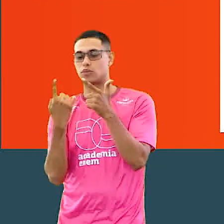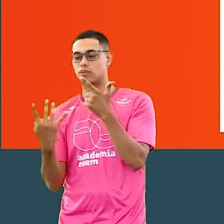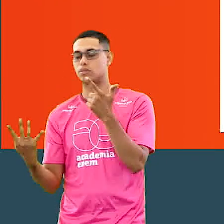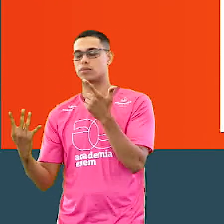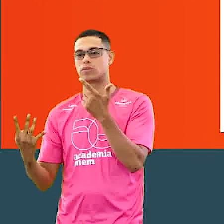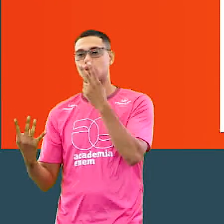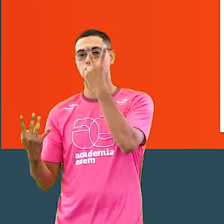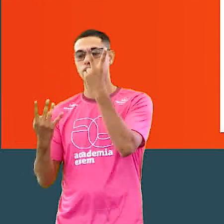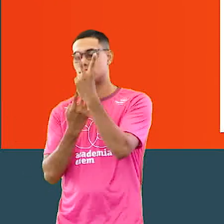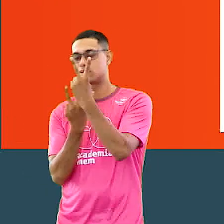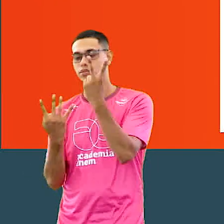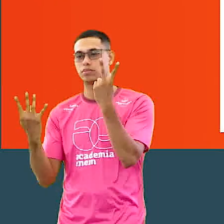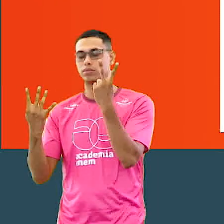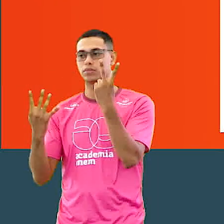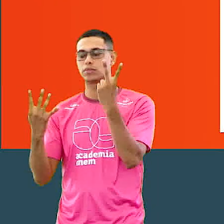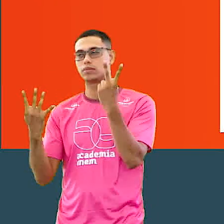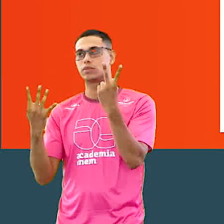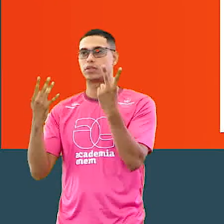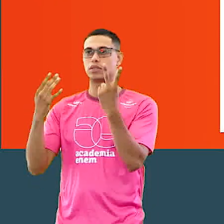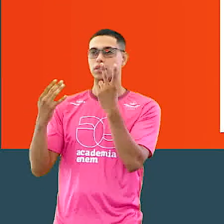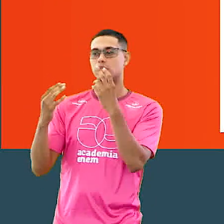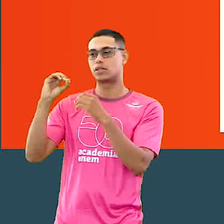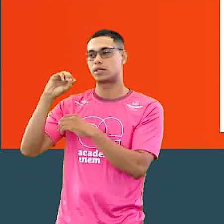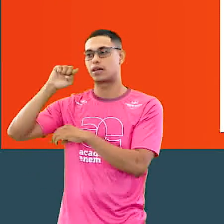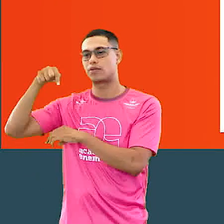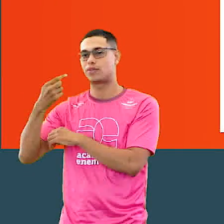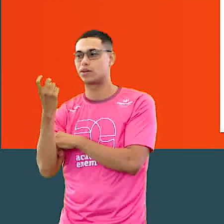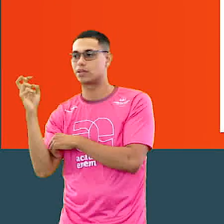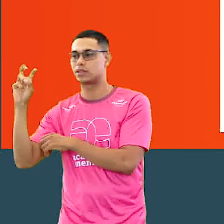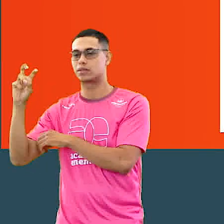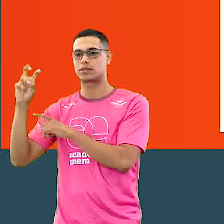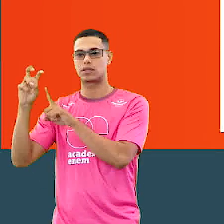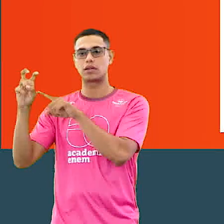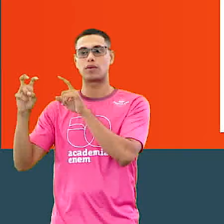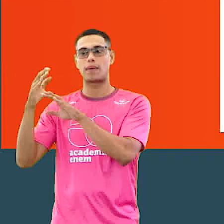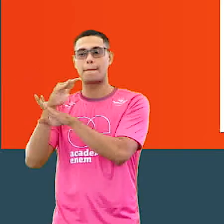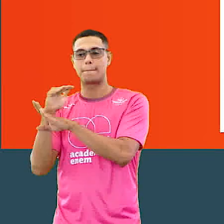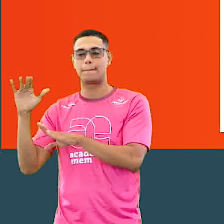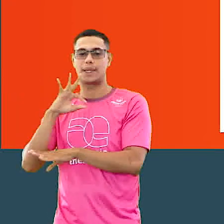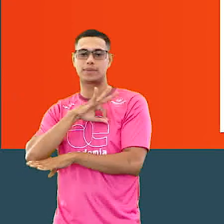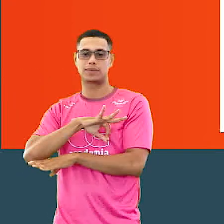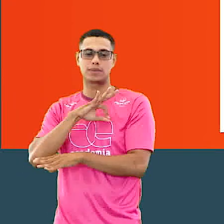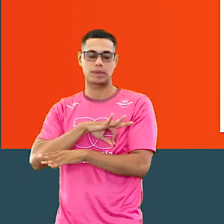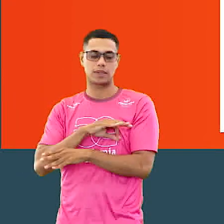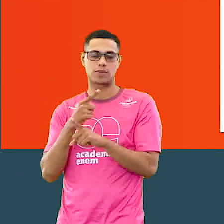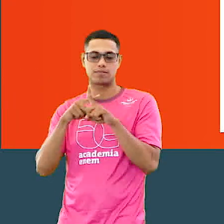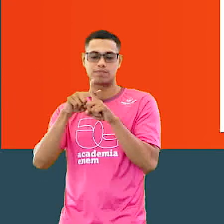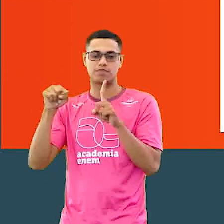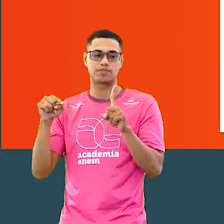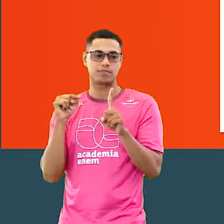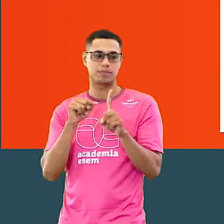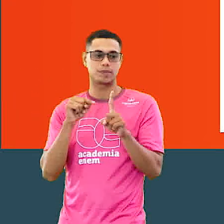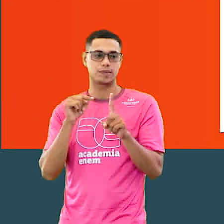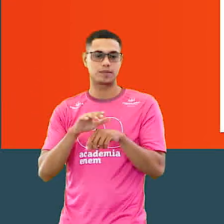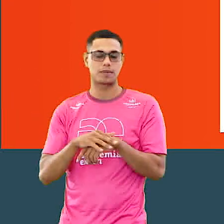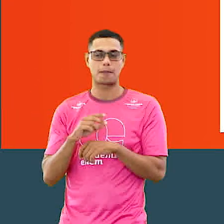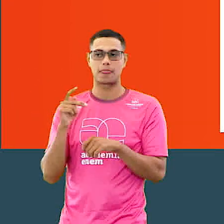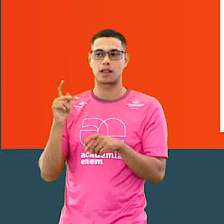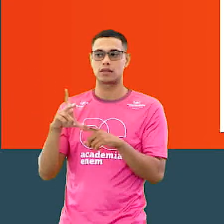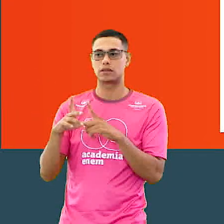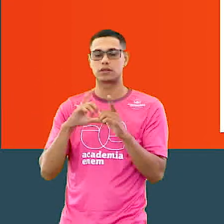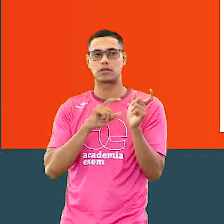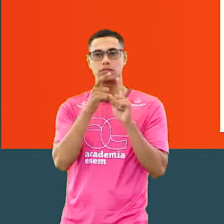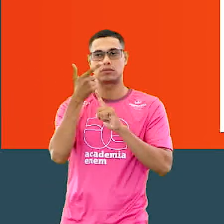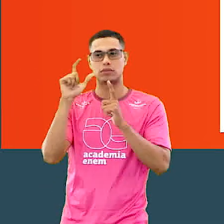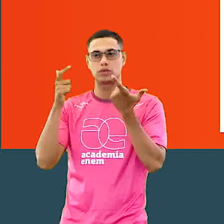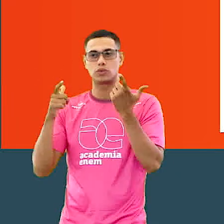mínimos por 4 pessoas, fica 0,5. Fica meio salário mínimo per capita. Aí você se enquadra em